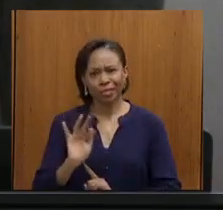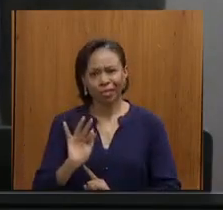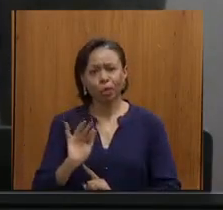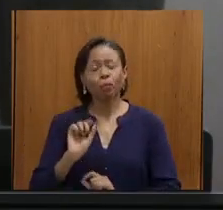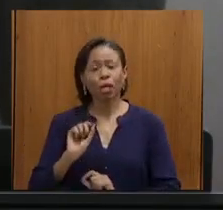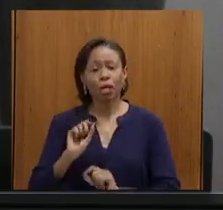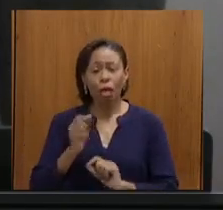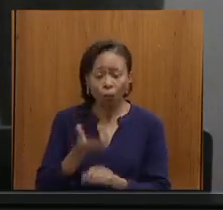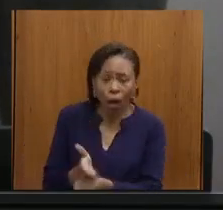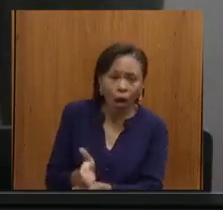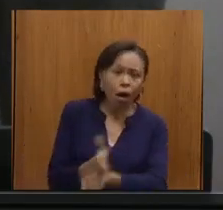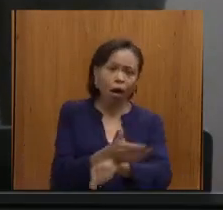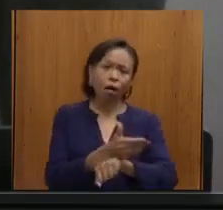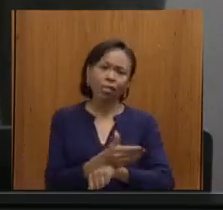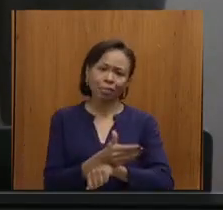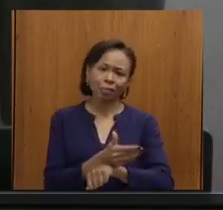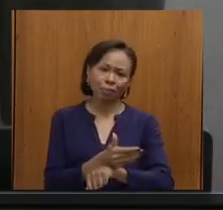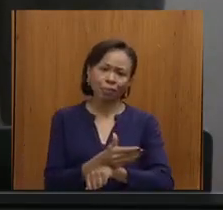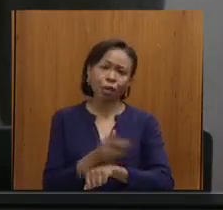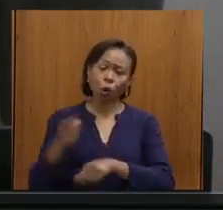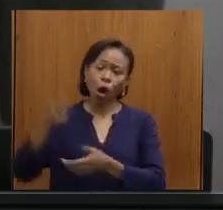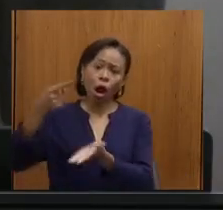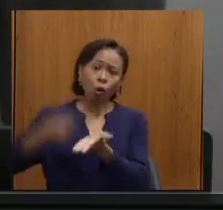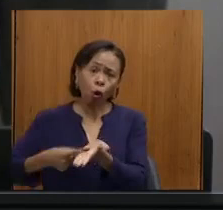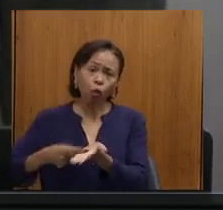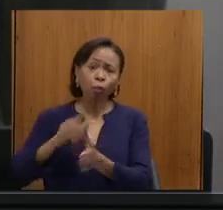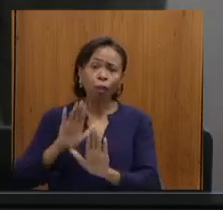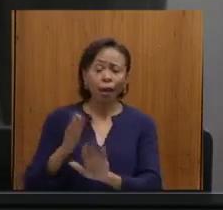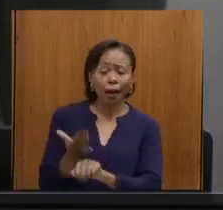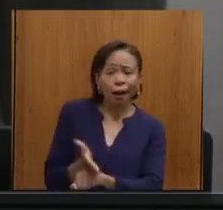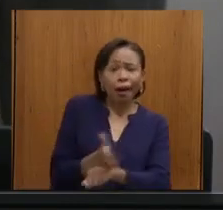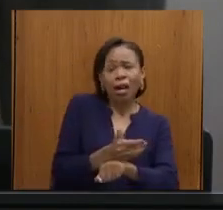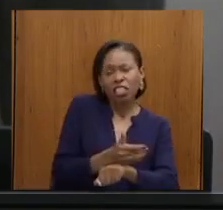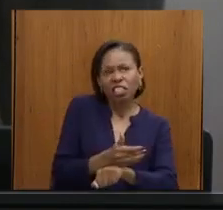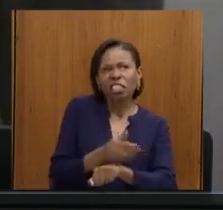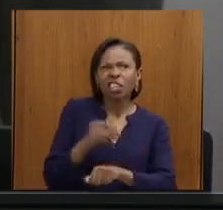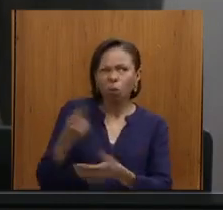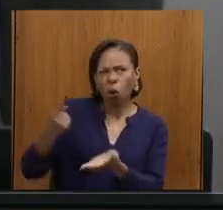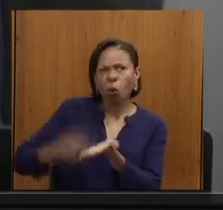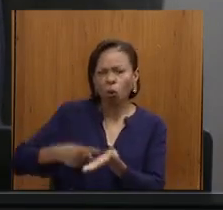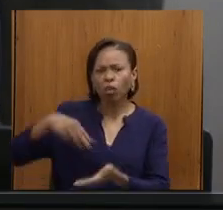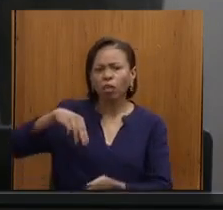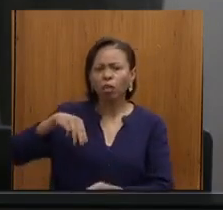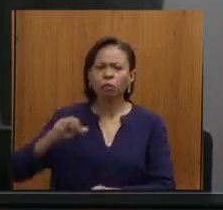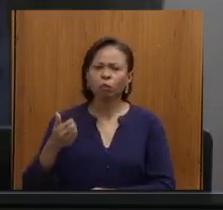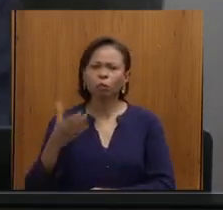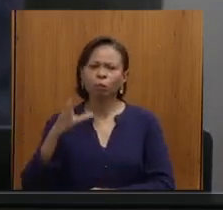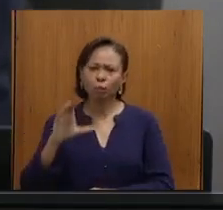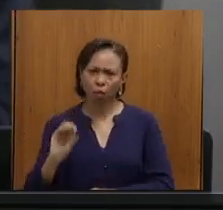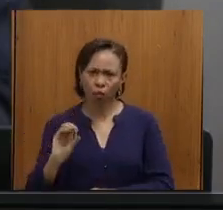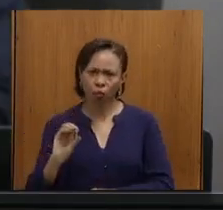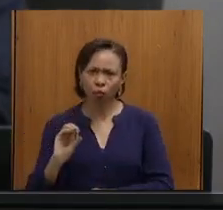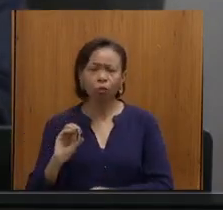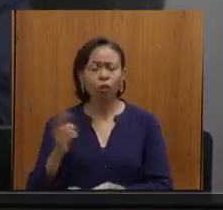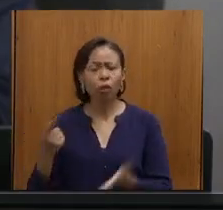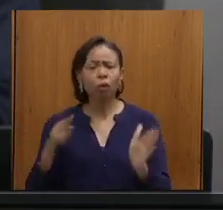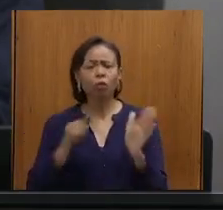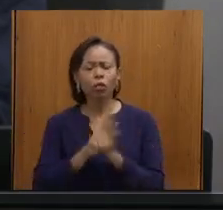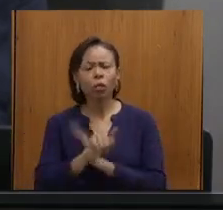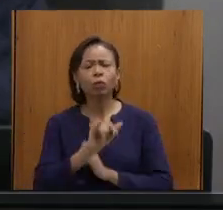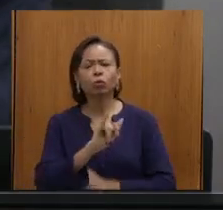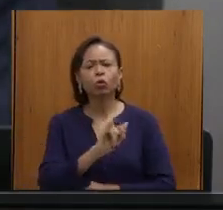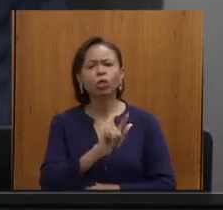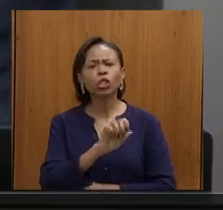as sugestões da Assembleia antes do acordo que provavelmente será em março. Então, a pergunta é isso para o secretário Igor.